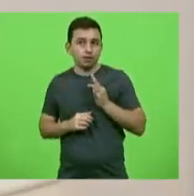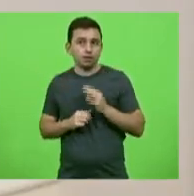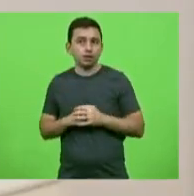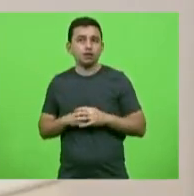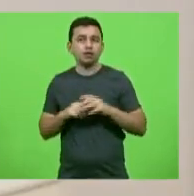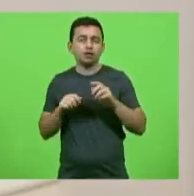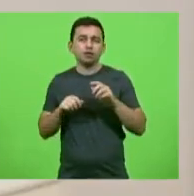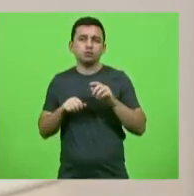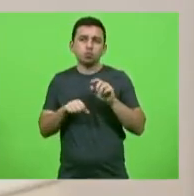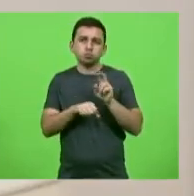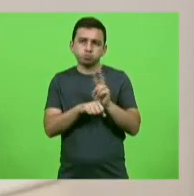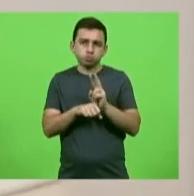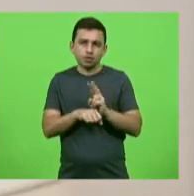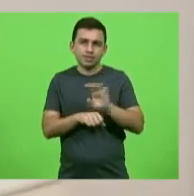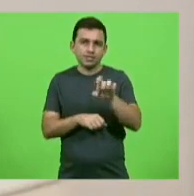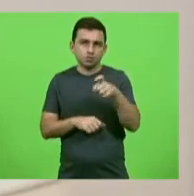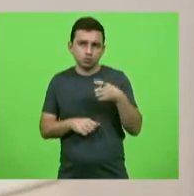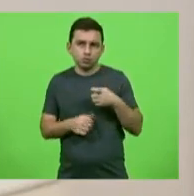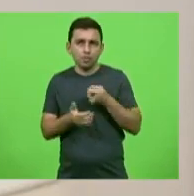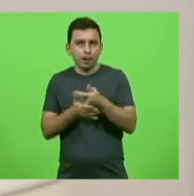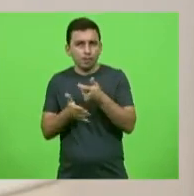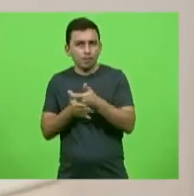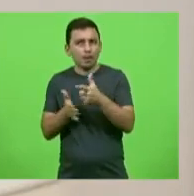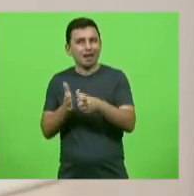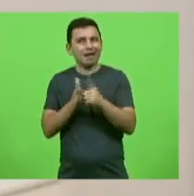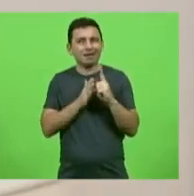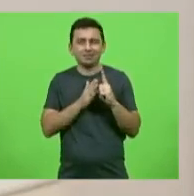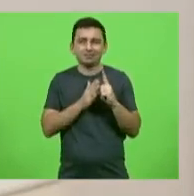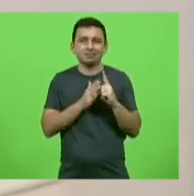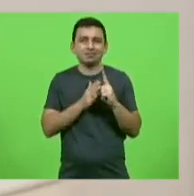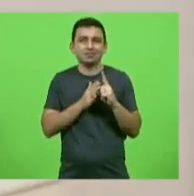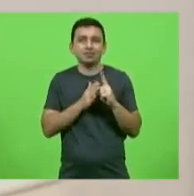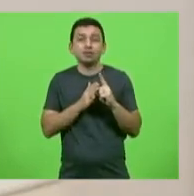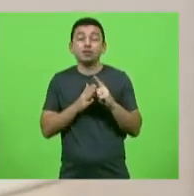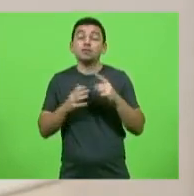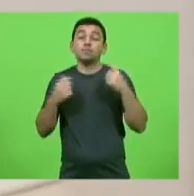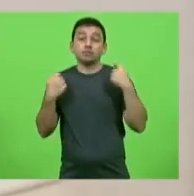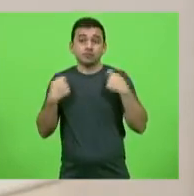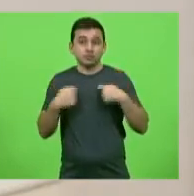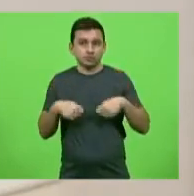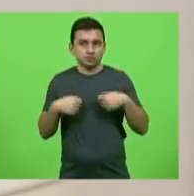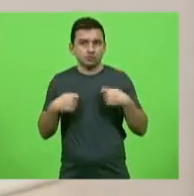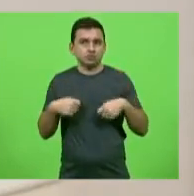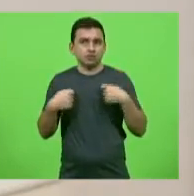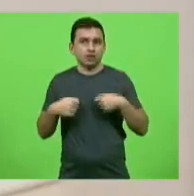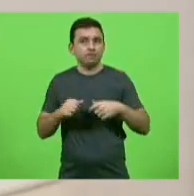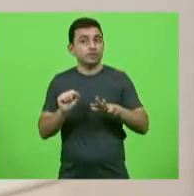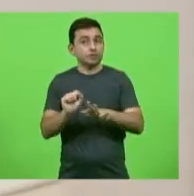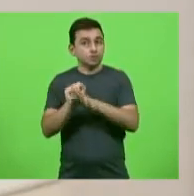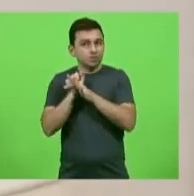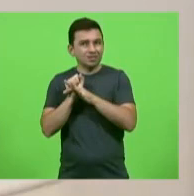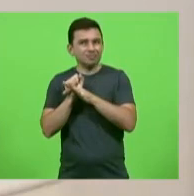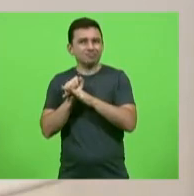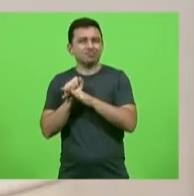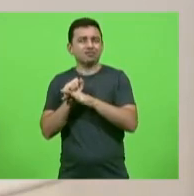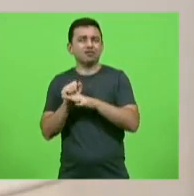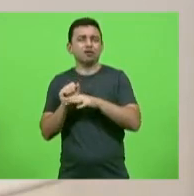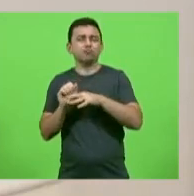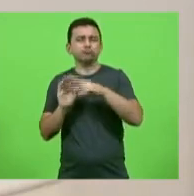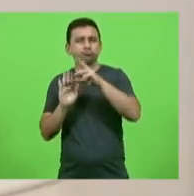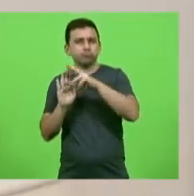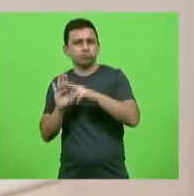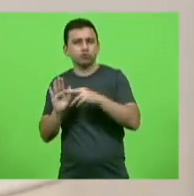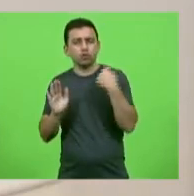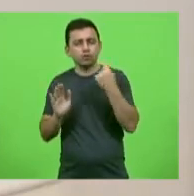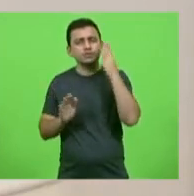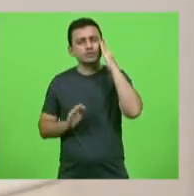resguardar o executivo desses pagamentos antecipados, mas desde que fosse feito com as seguranças, as garantias que nós entendíamos que eram